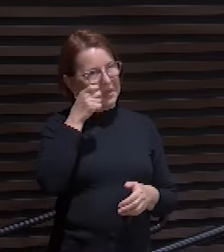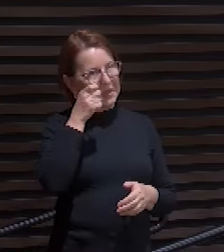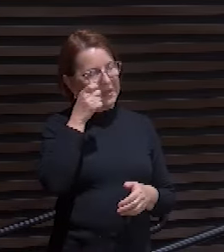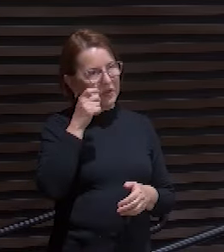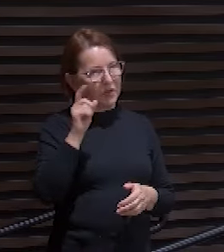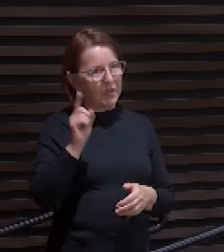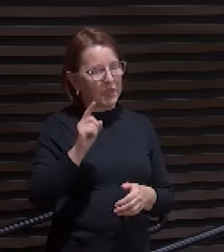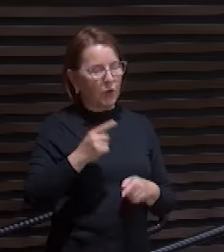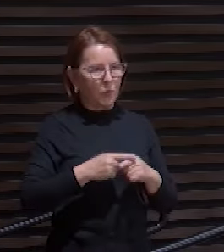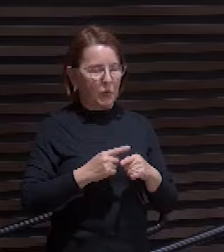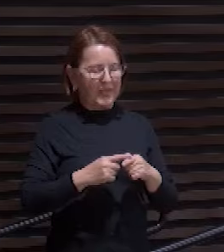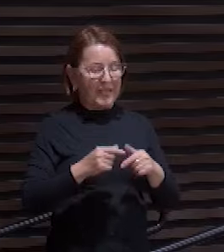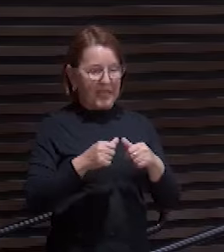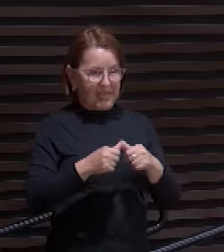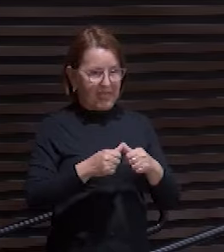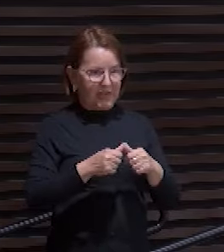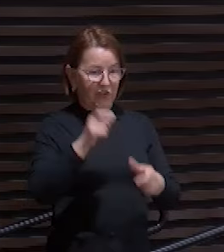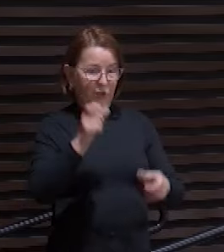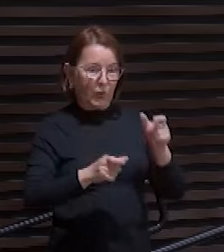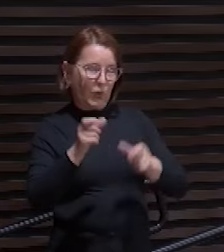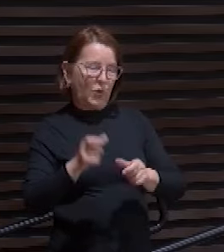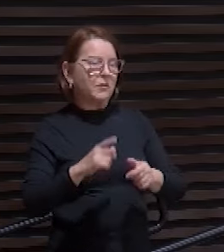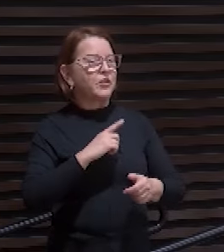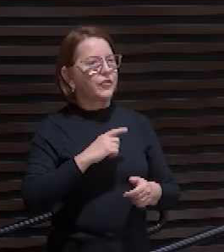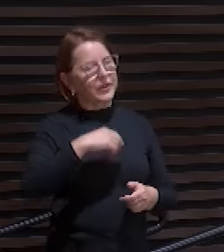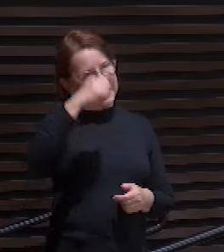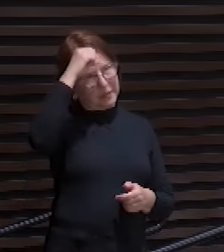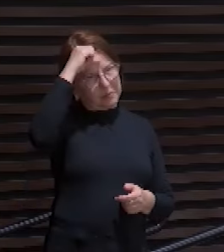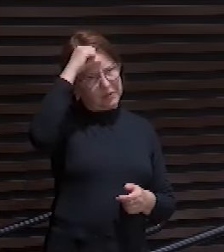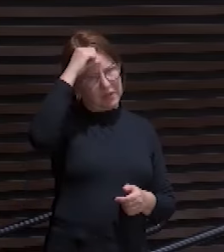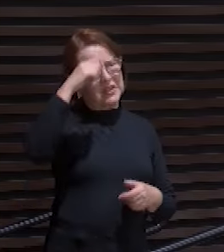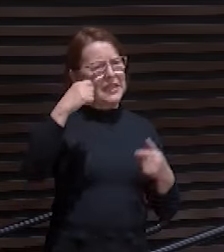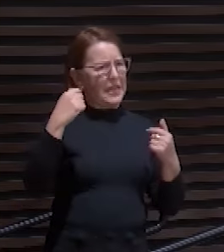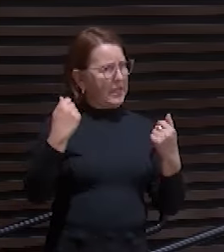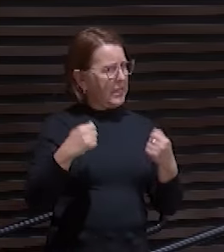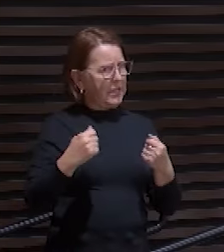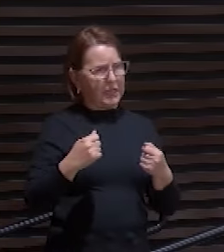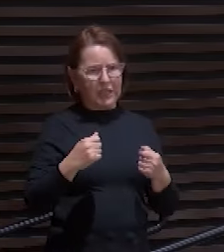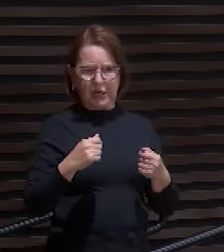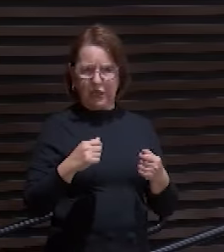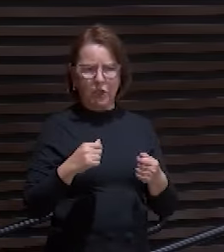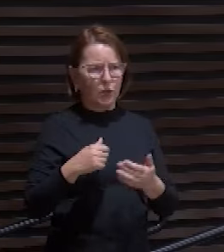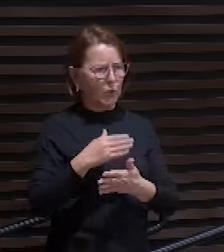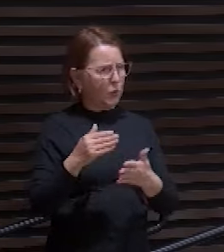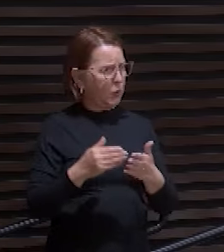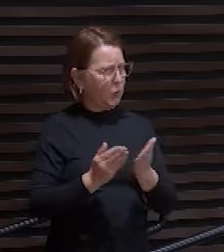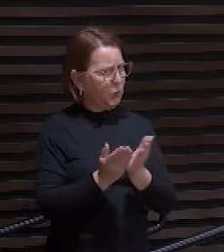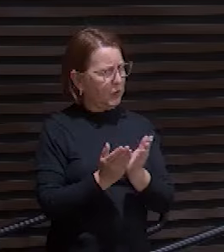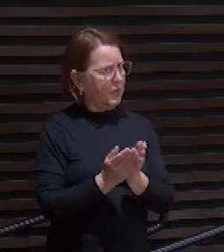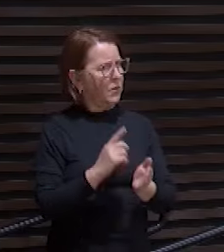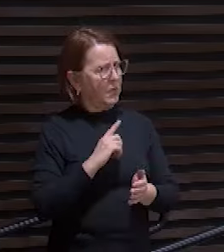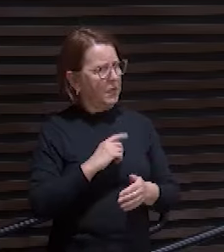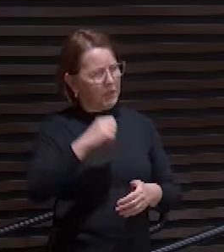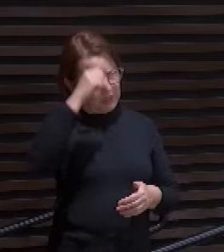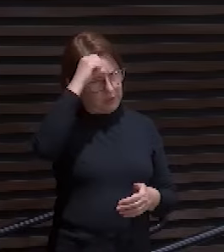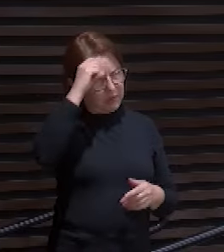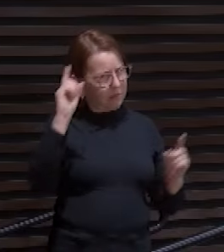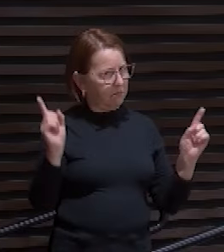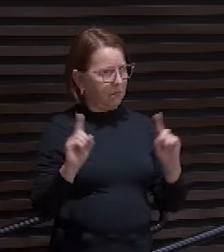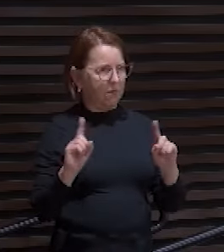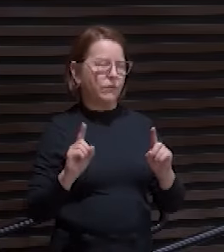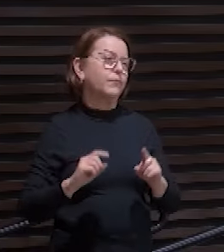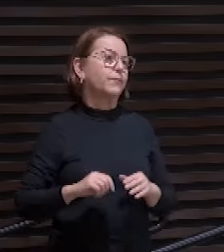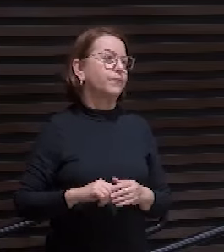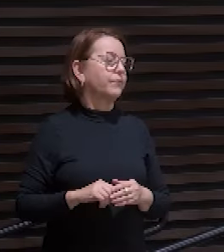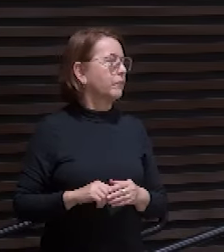esses homens passaram por depressão que é necessário que todo cristão passe por depressão. Porque quando eu começava a falar